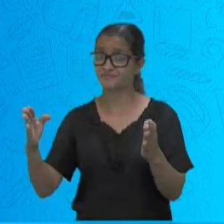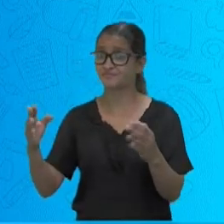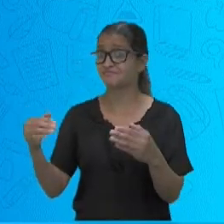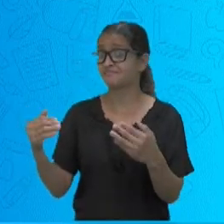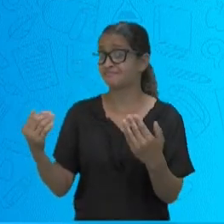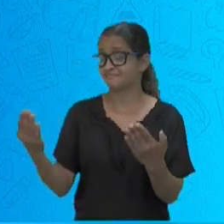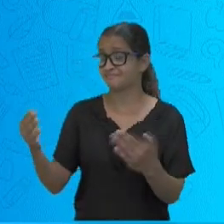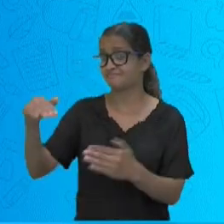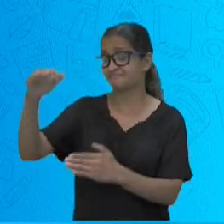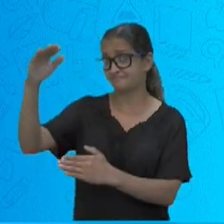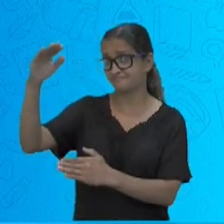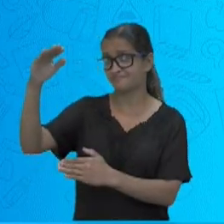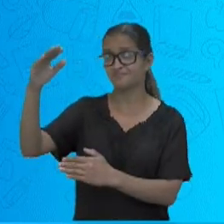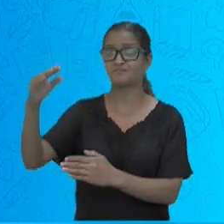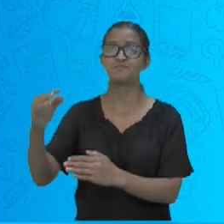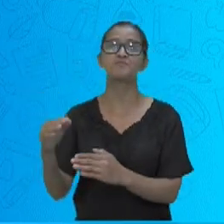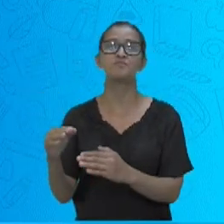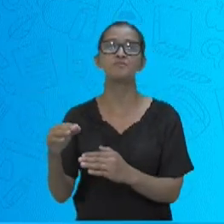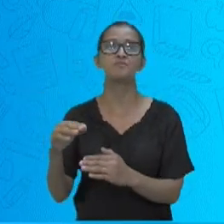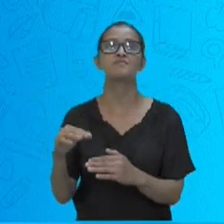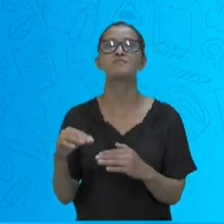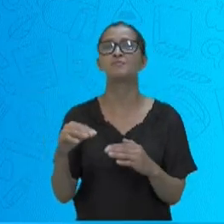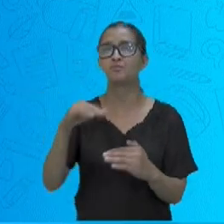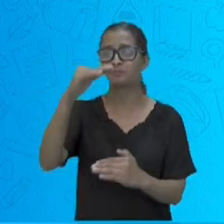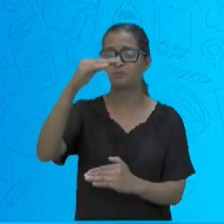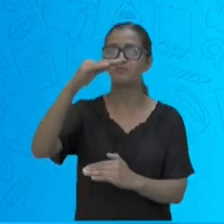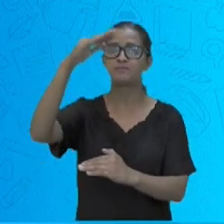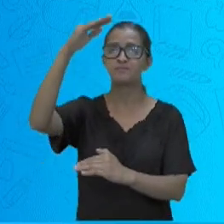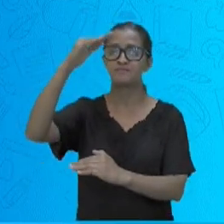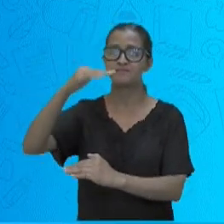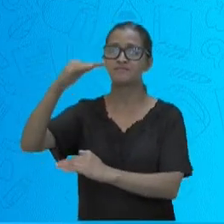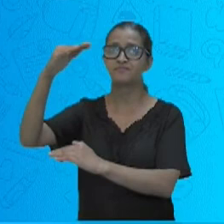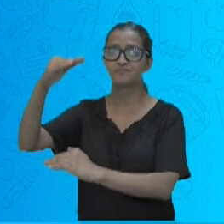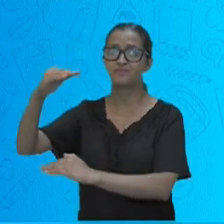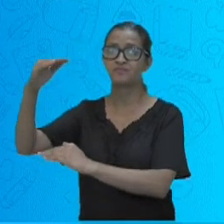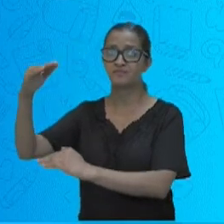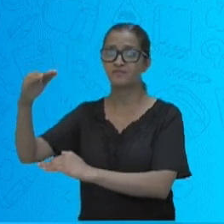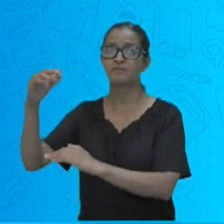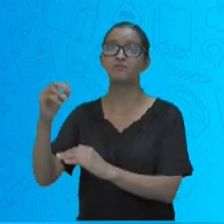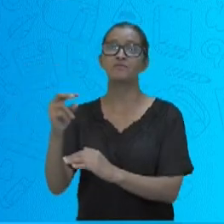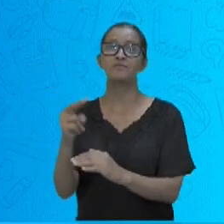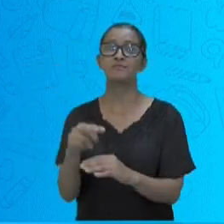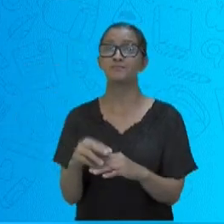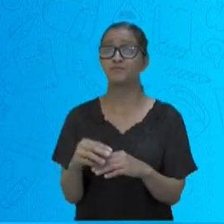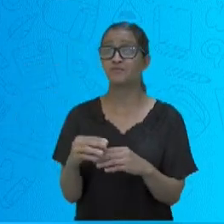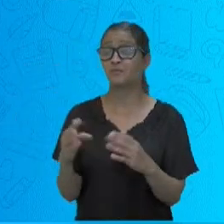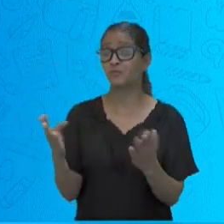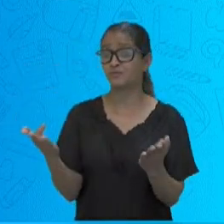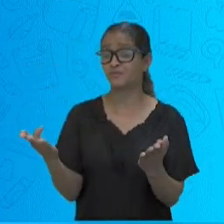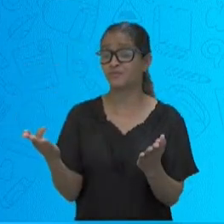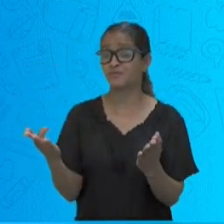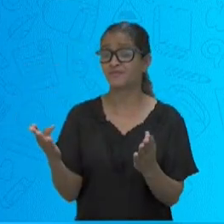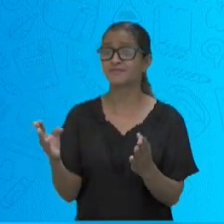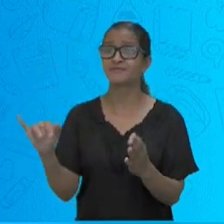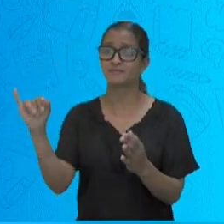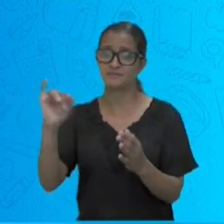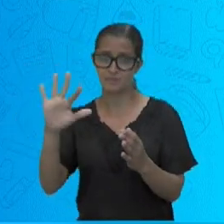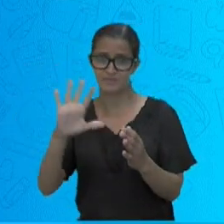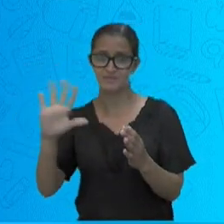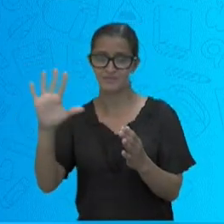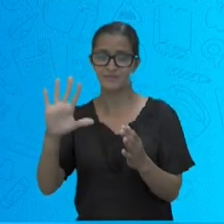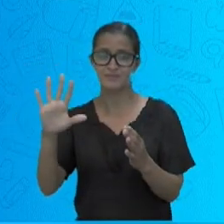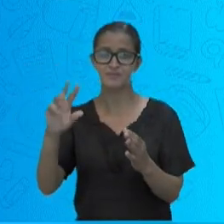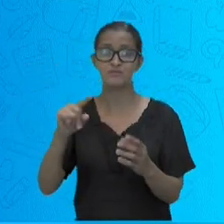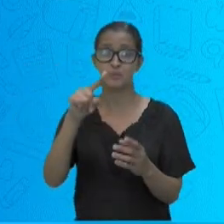pé, quando também são chamadas de barra. Seja de uma forma ou de outra, quanto maior o comprimento de